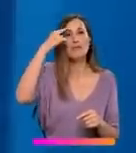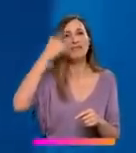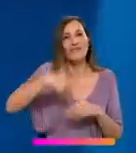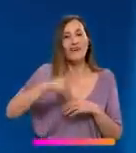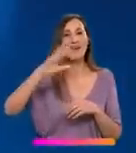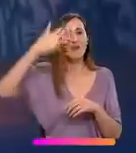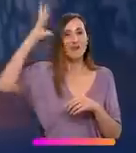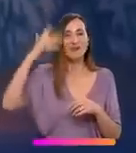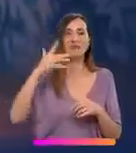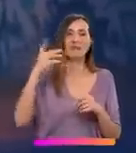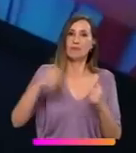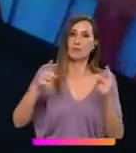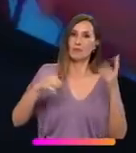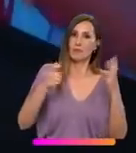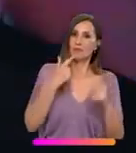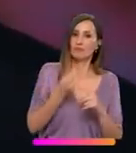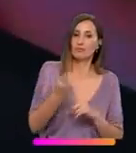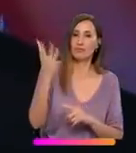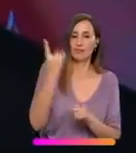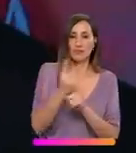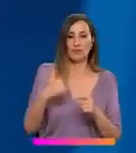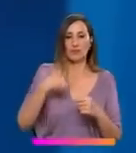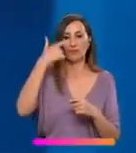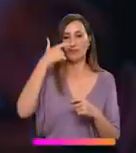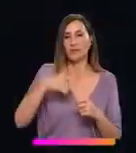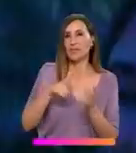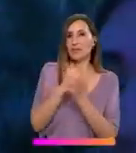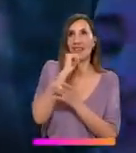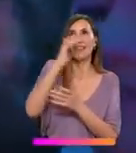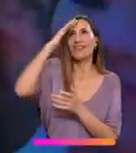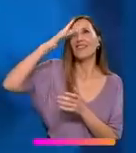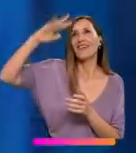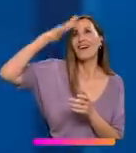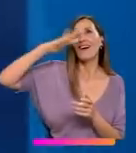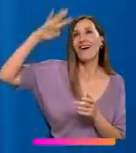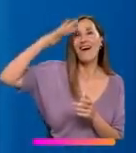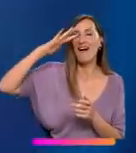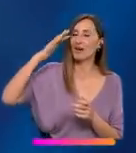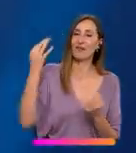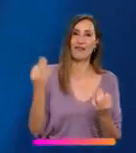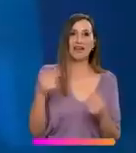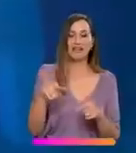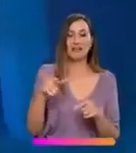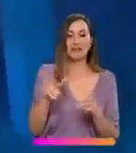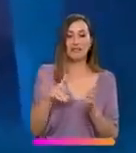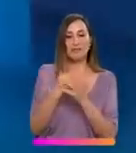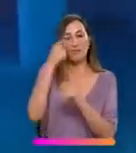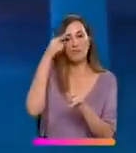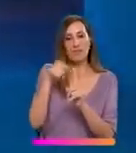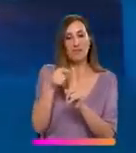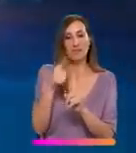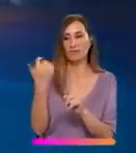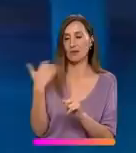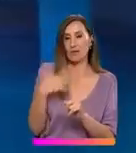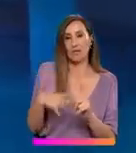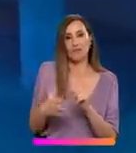Eu sonhei assim muitas vezes, porque eu sou uma pessoa muito sonhadora e então gosto de sonhar e no sonho traçar esse objetivo, ou seja, sonhei, agora